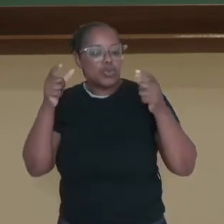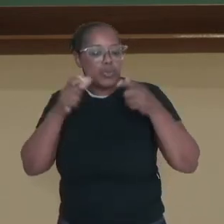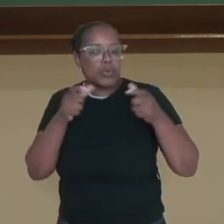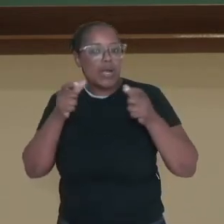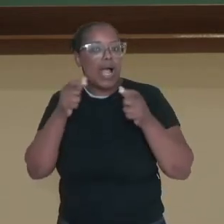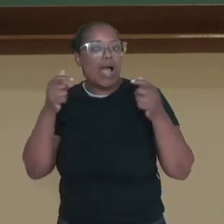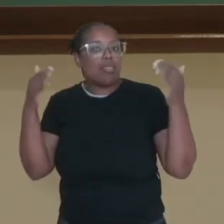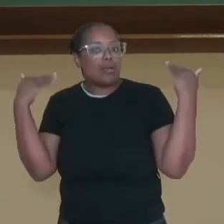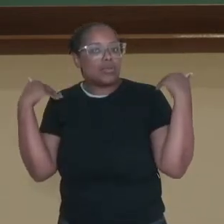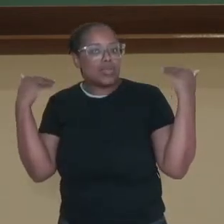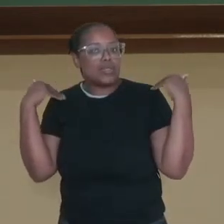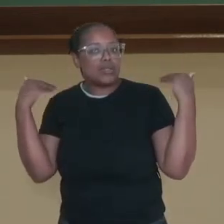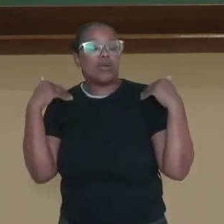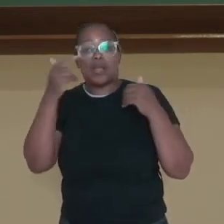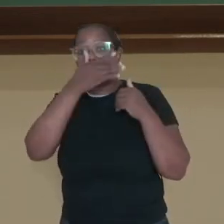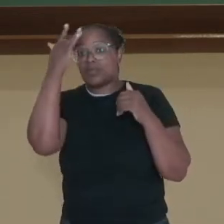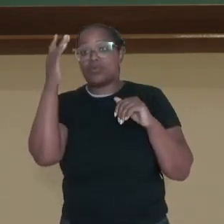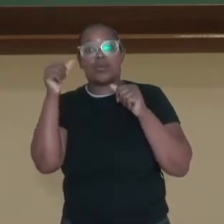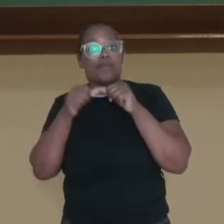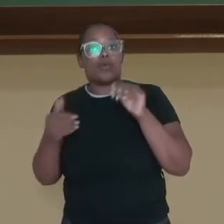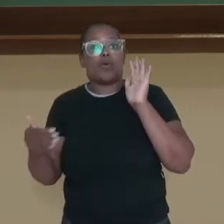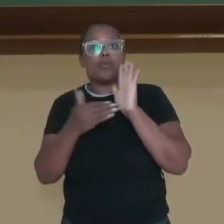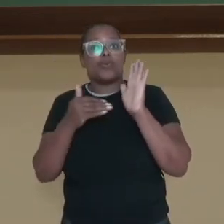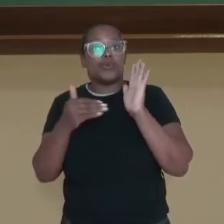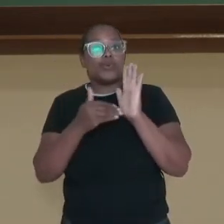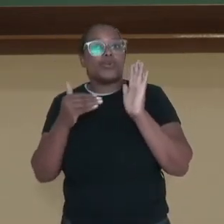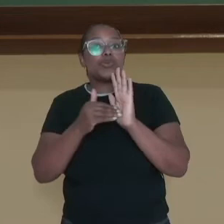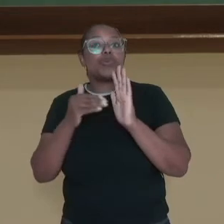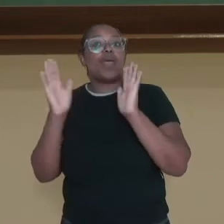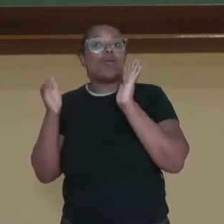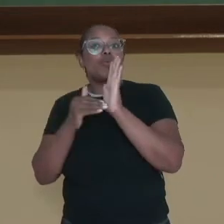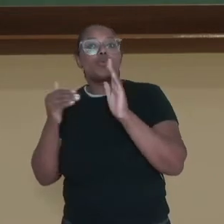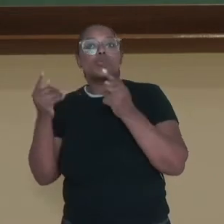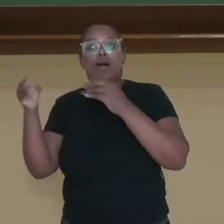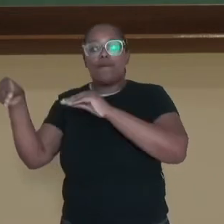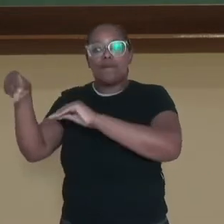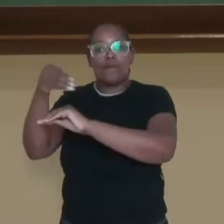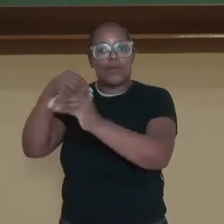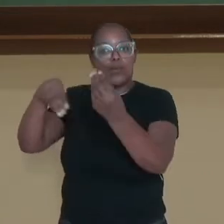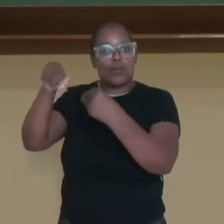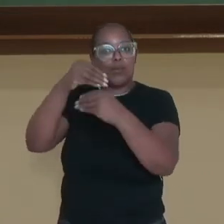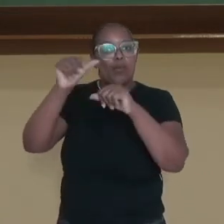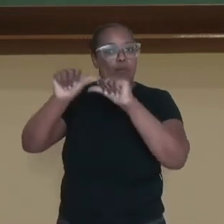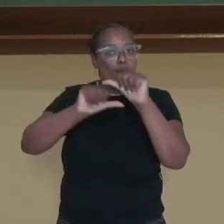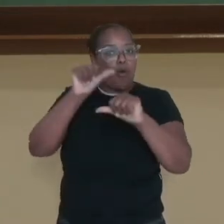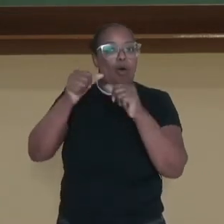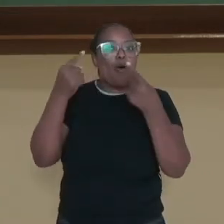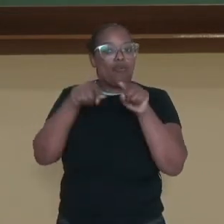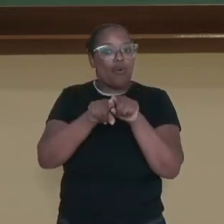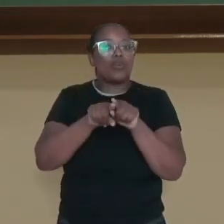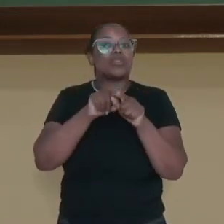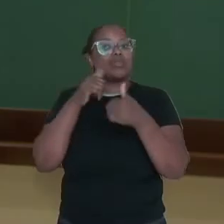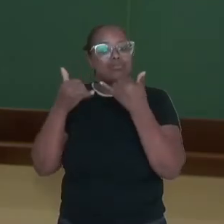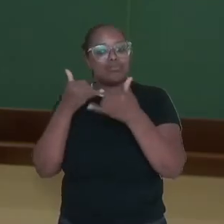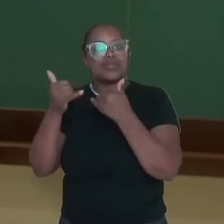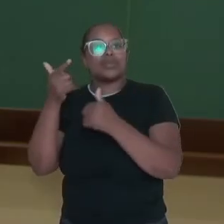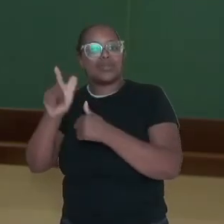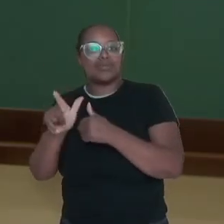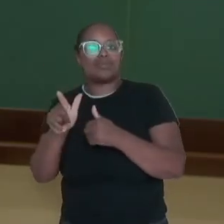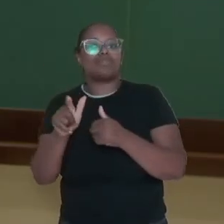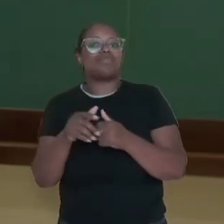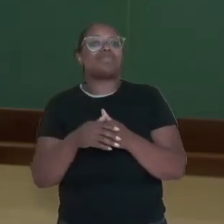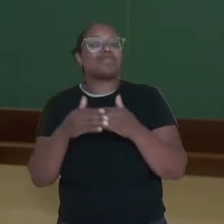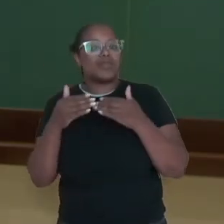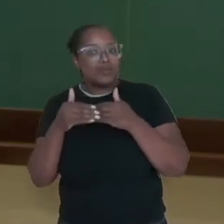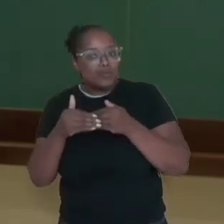último, na próxima rodada é que vai começar sendo Pac-Man para ver a dificuldade para alcançar os outros, tá bom? Vamos em frente aqui? Então,